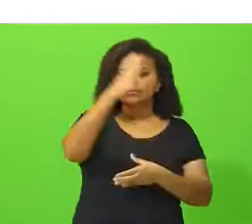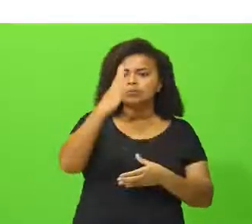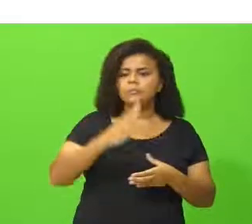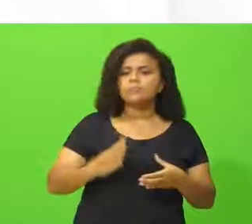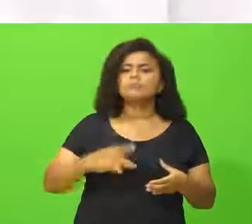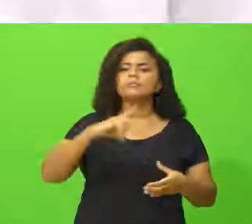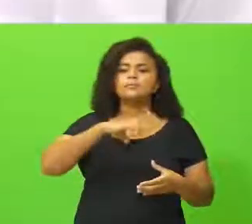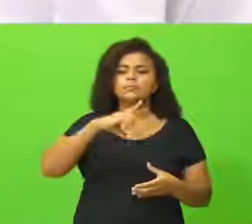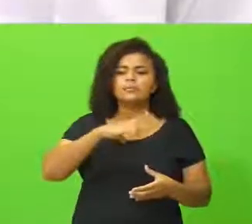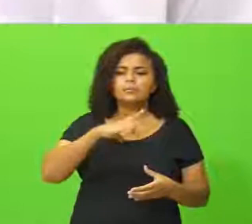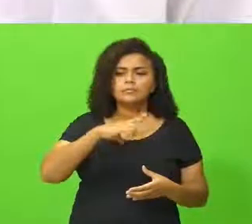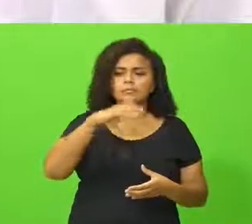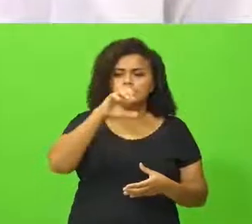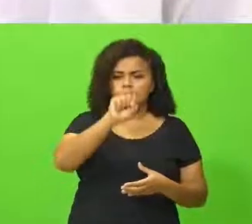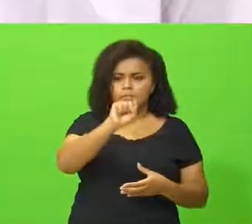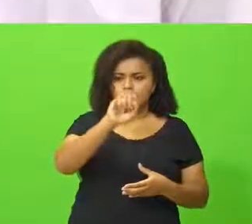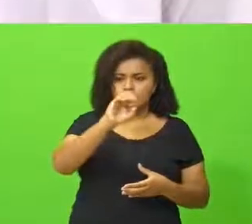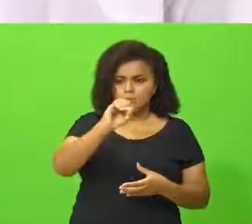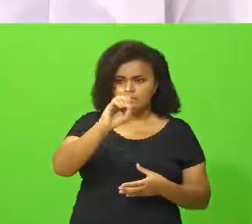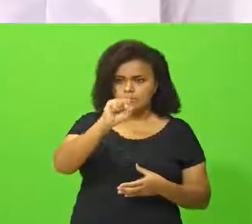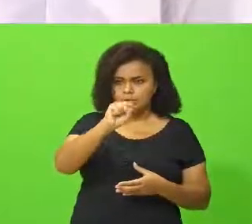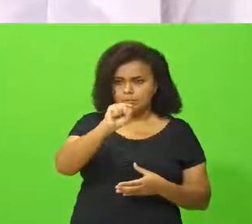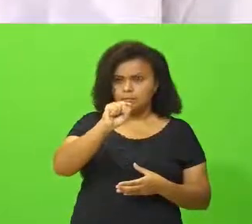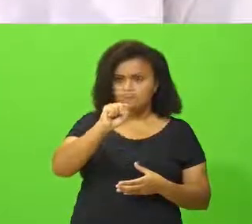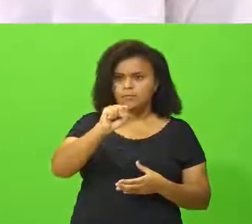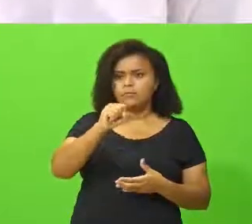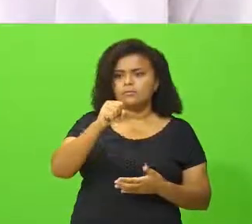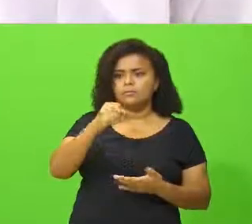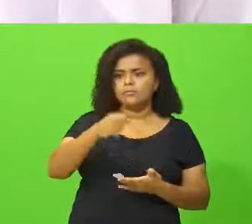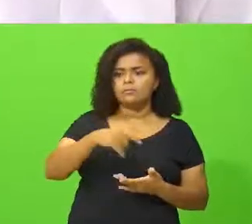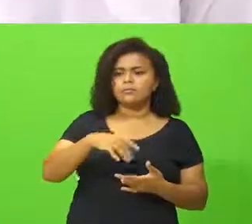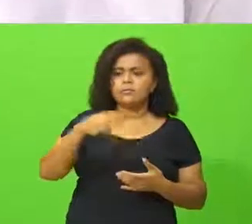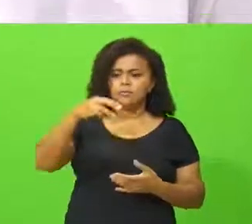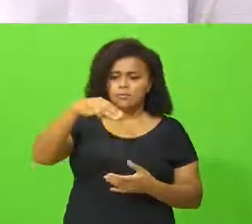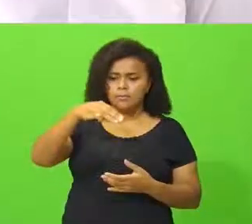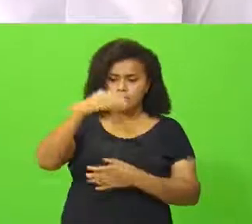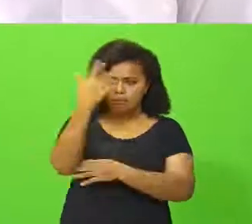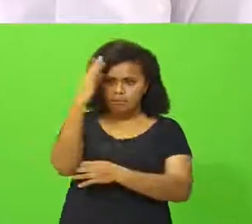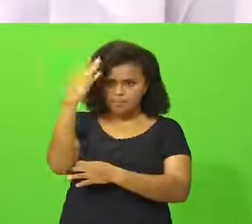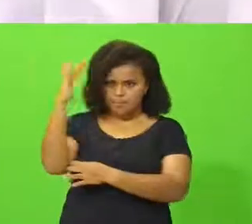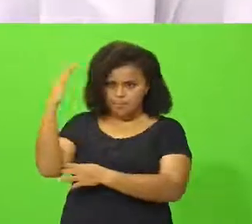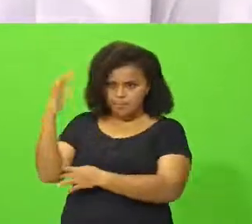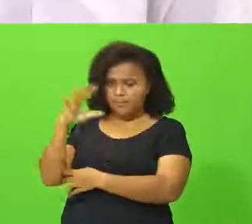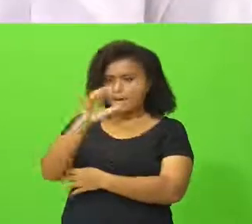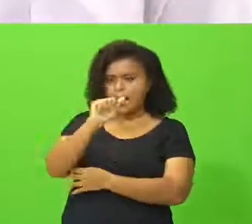nós vamos ter o SOS Mata Atlântica, que vai representar muito bem